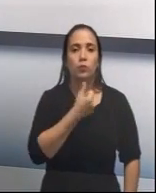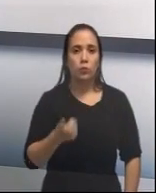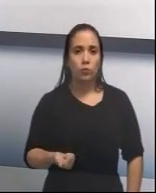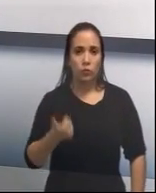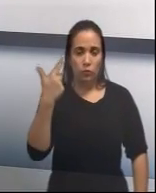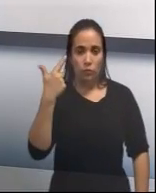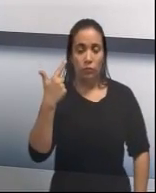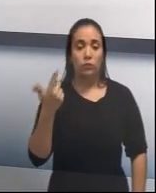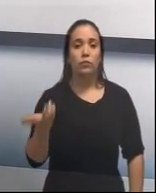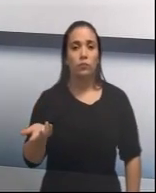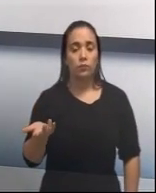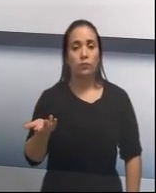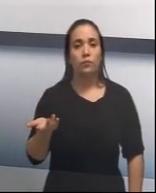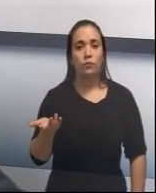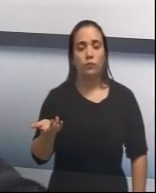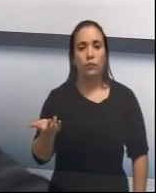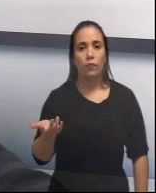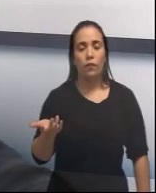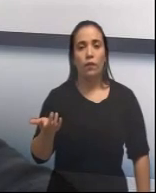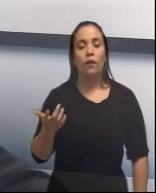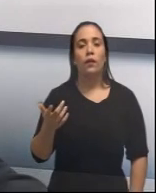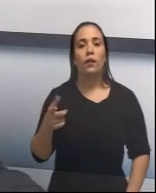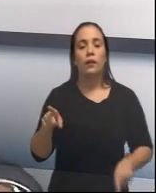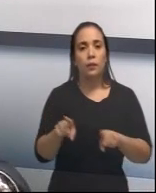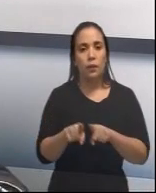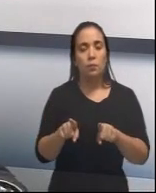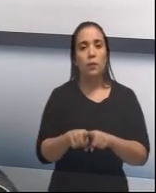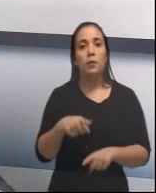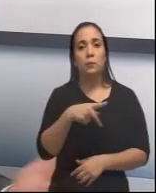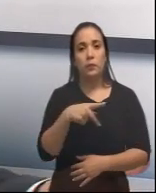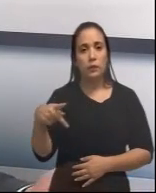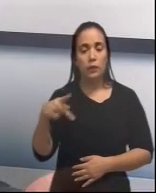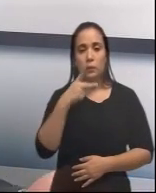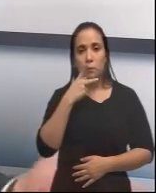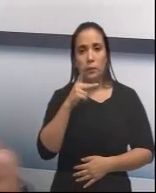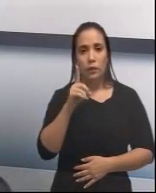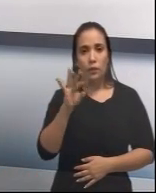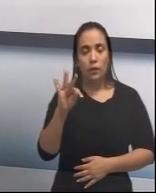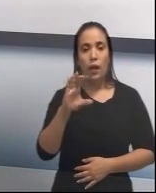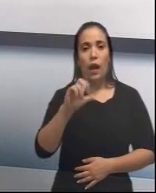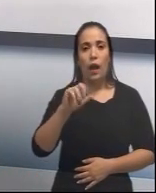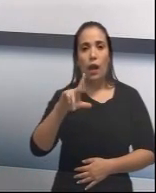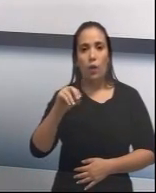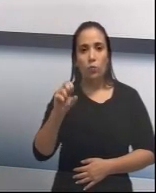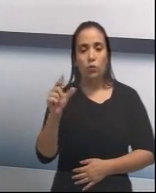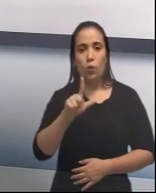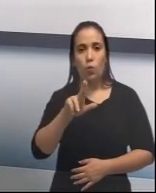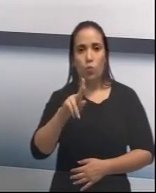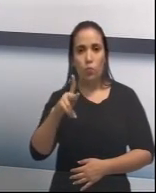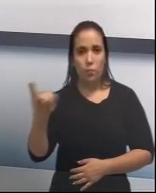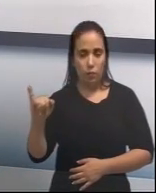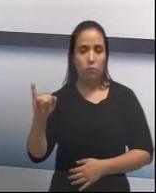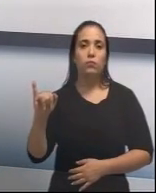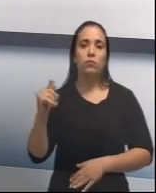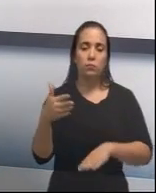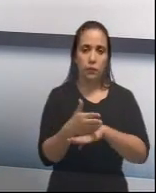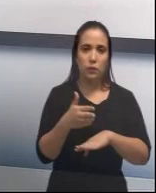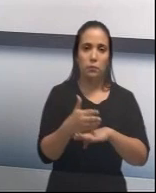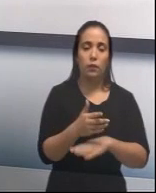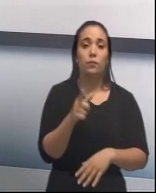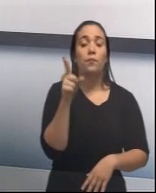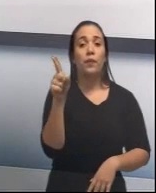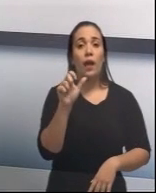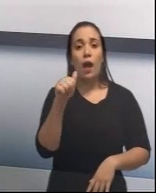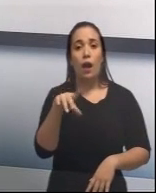do presidente estadual... Uma participação também do presidente nacional da SIGA, Carlos Lupe, e também do ex-governador Cid Gomes. O deputado federal